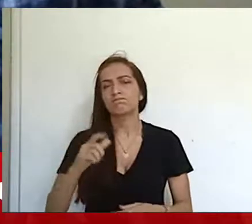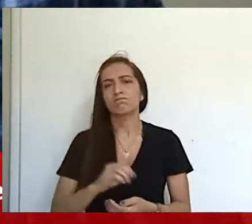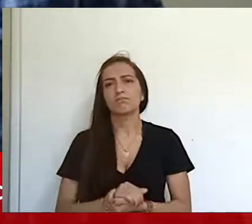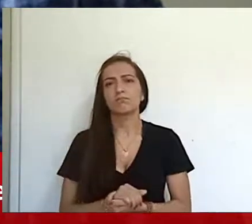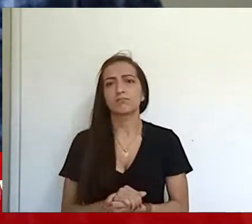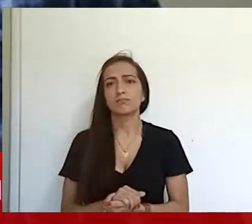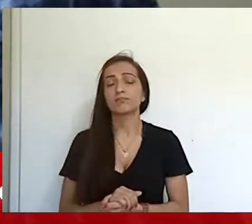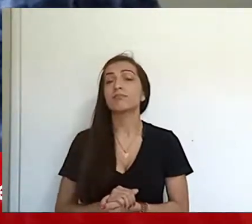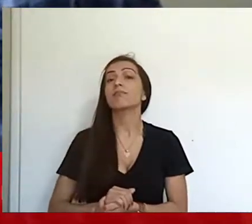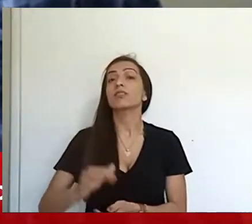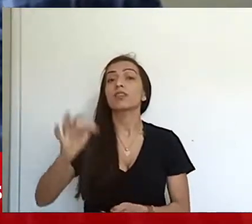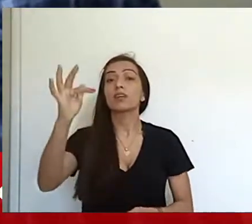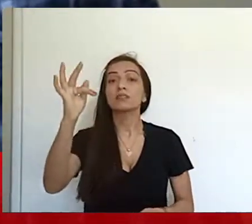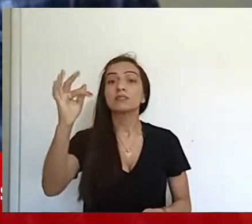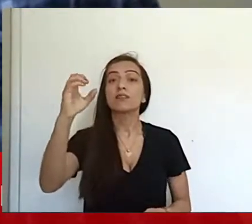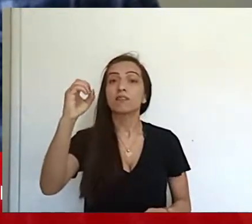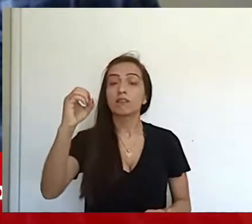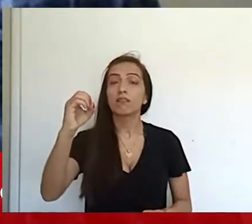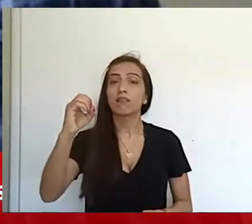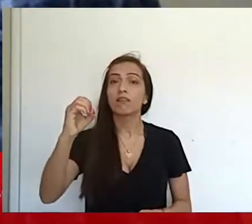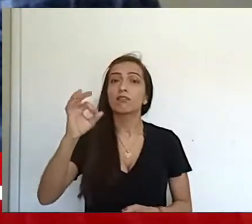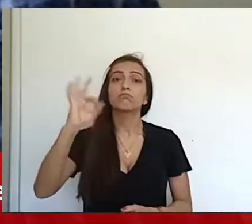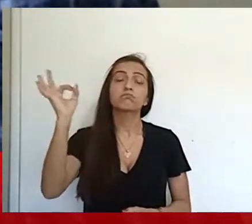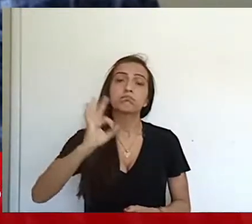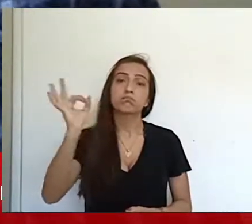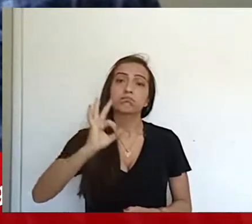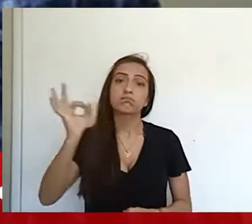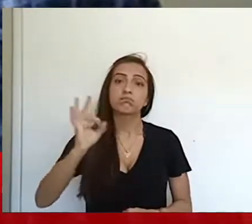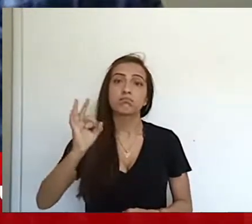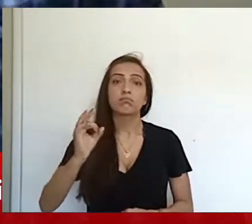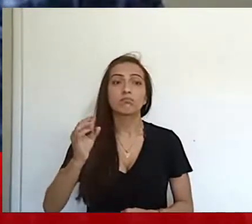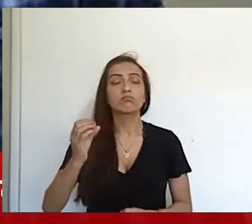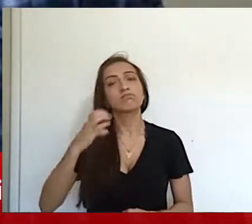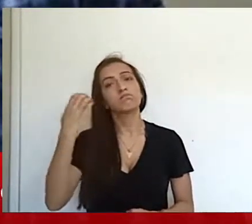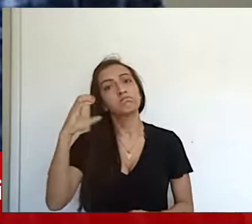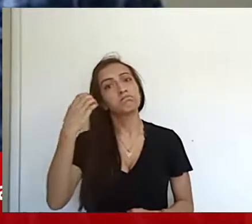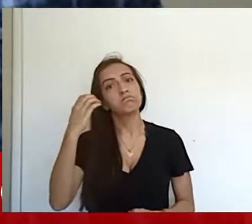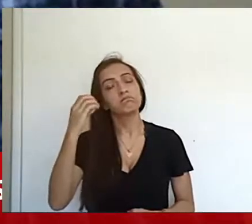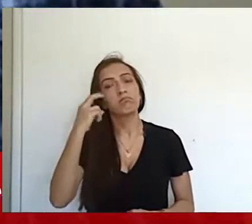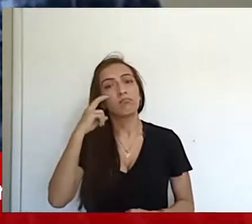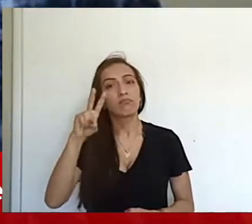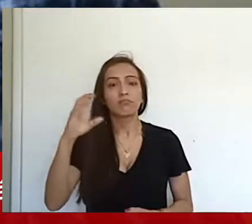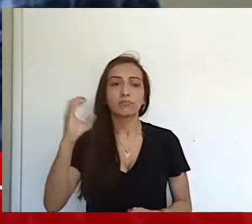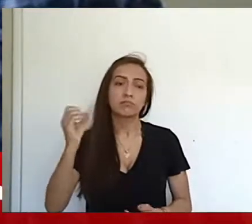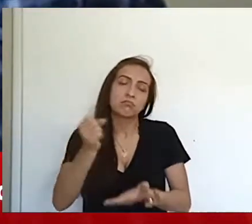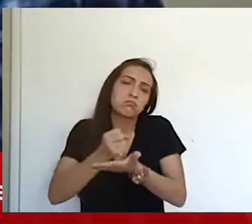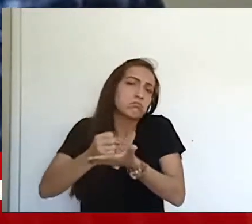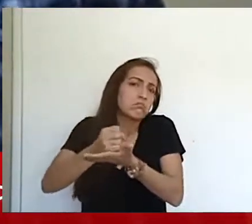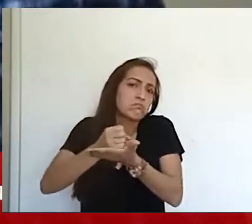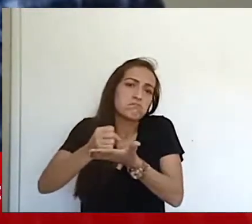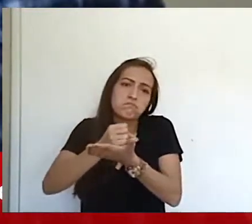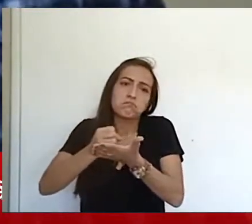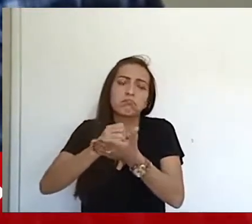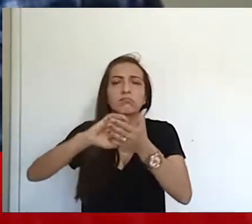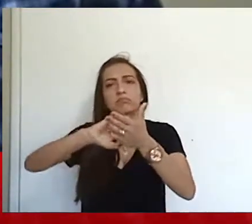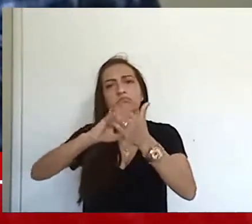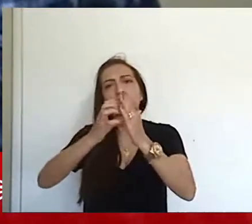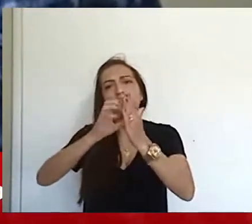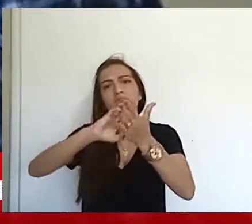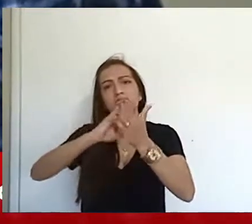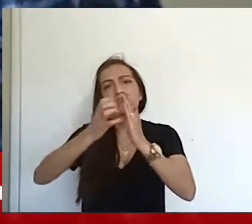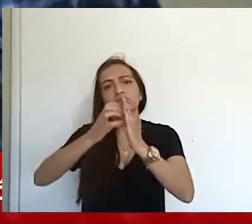60% são de dados móveis de celular, então, basicamente, são dados móveis para o WhatsApp, né?